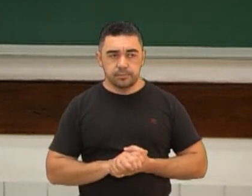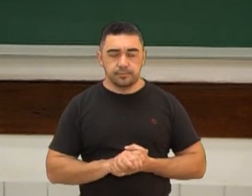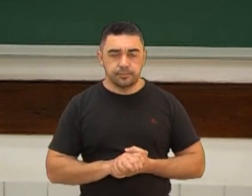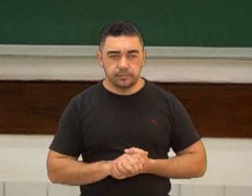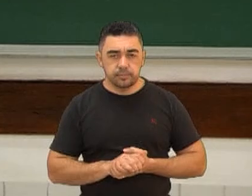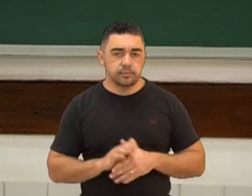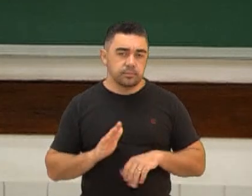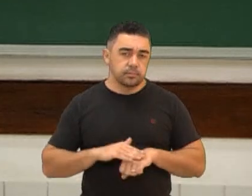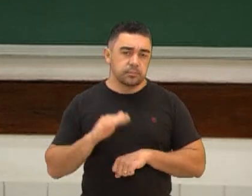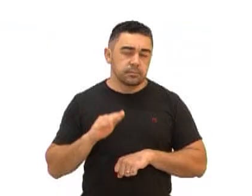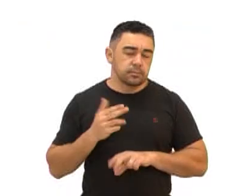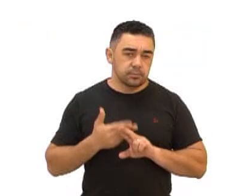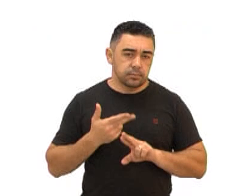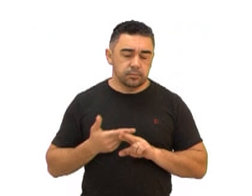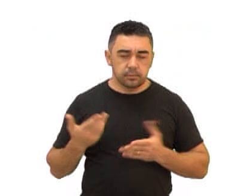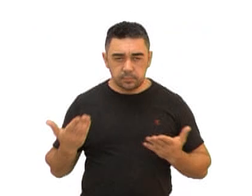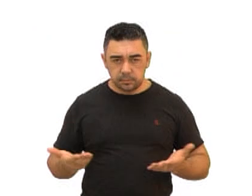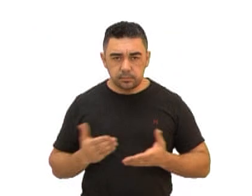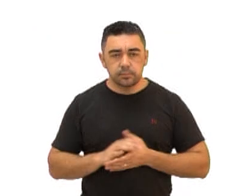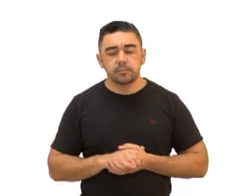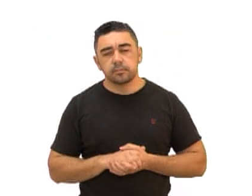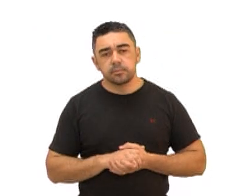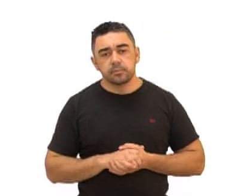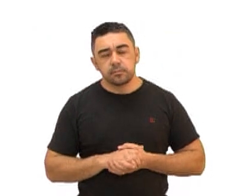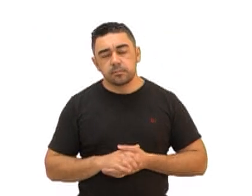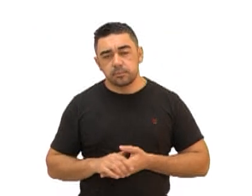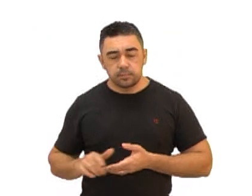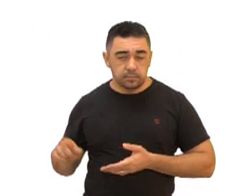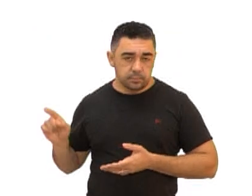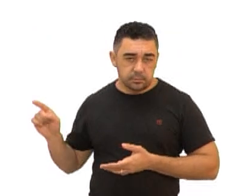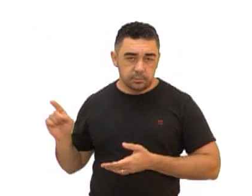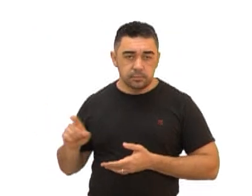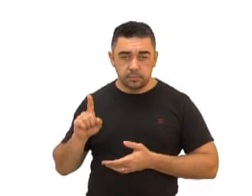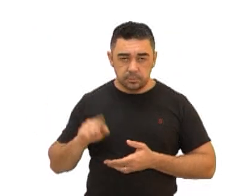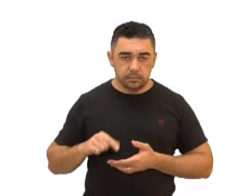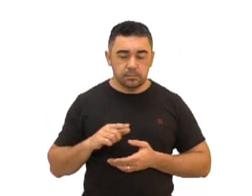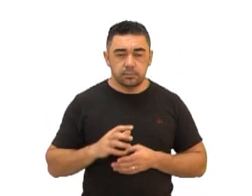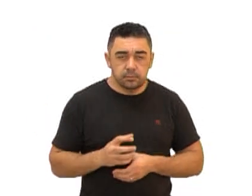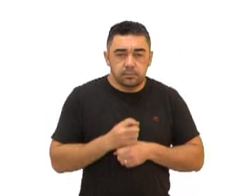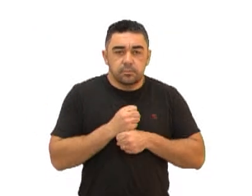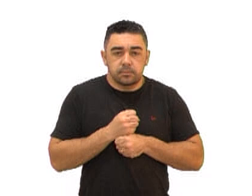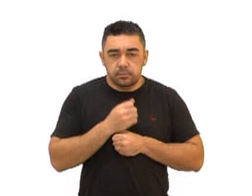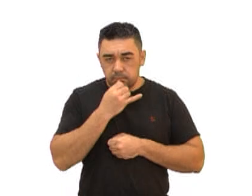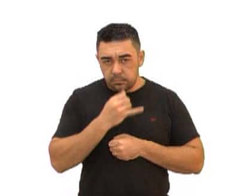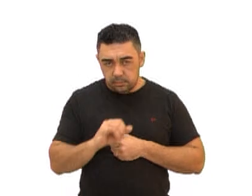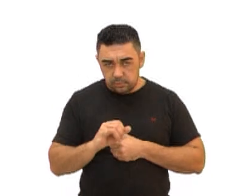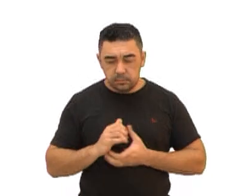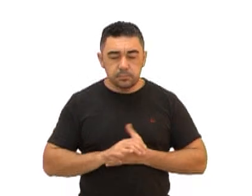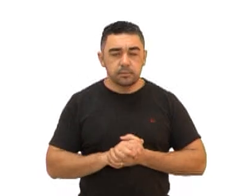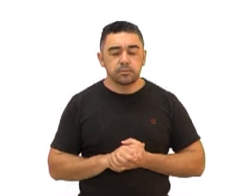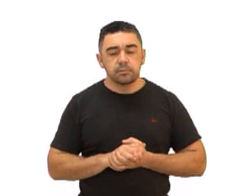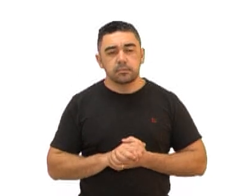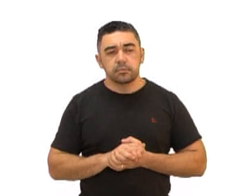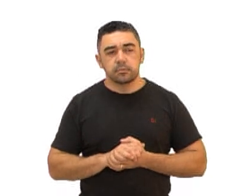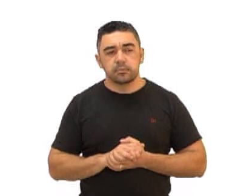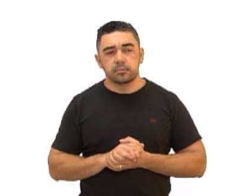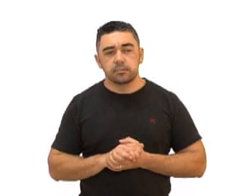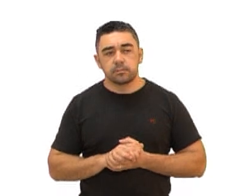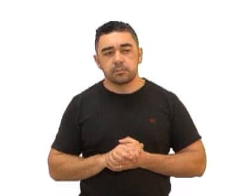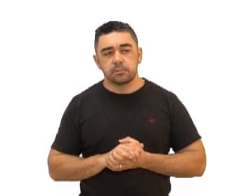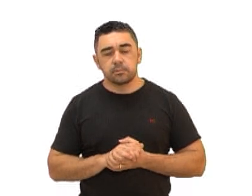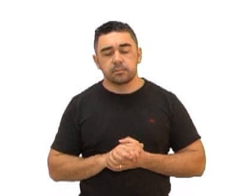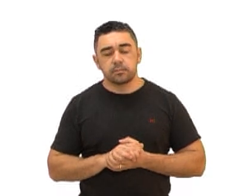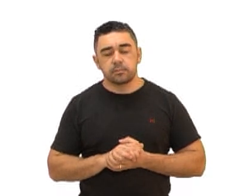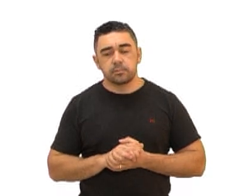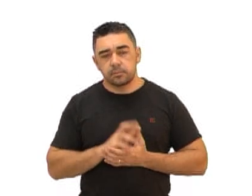Normalmente, quais são as aplicações do capacitor? Tá? Então ele vai servir como armazenador de tensão. Devido à